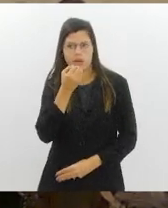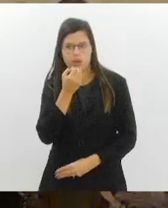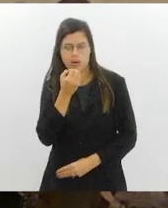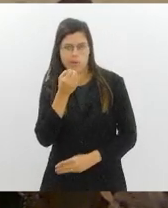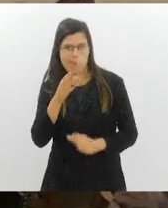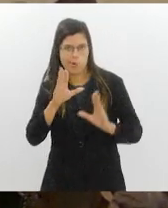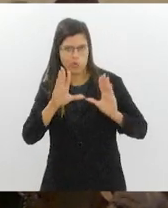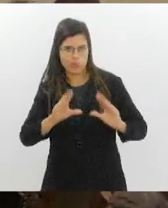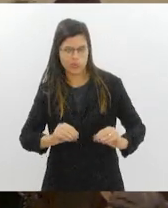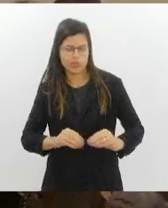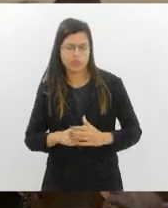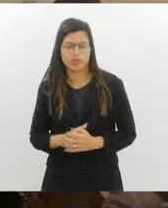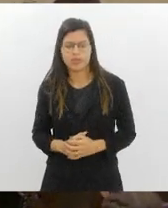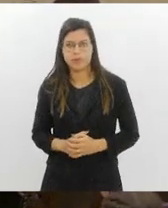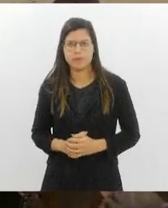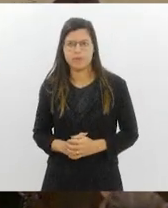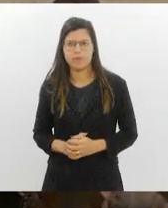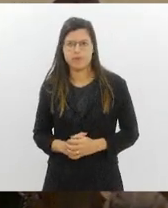Alô?